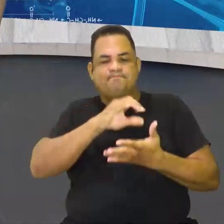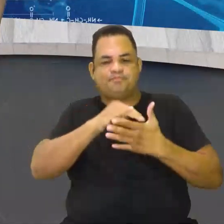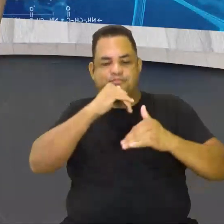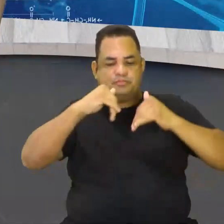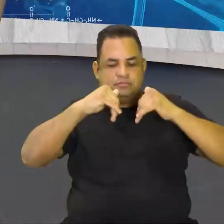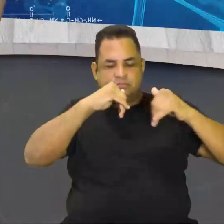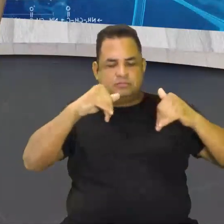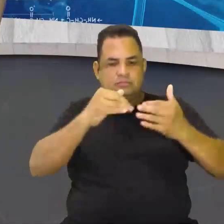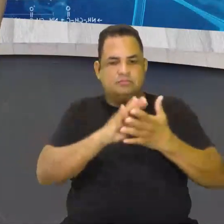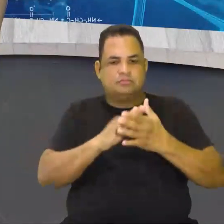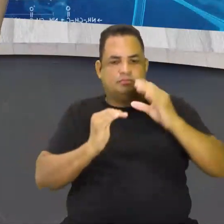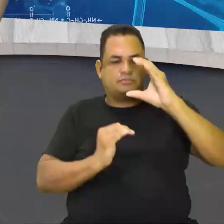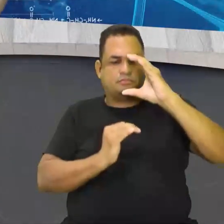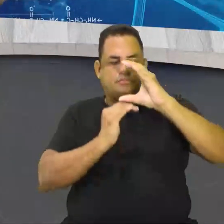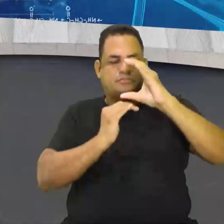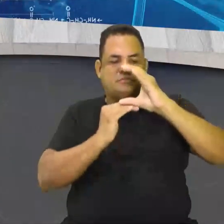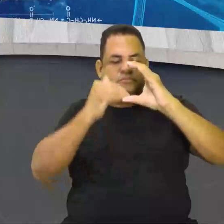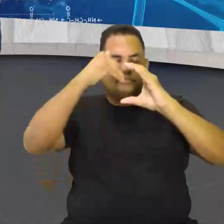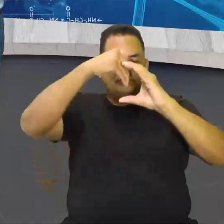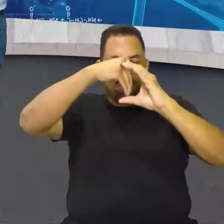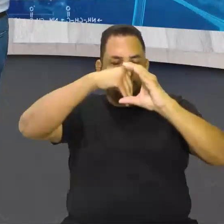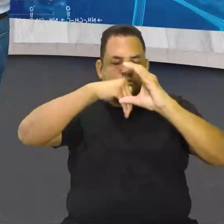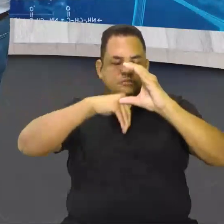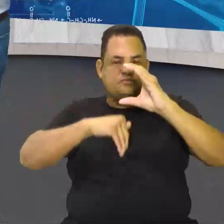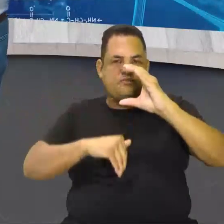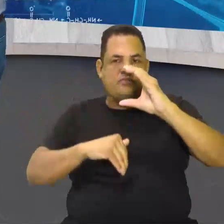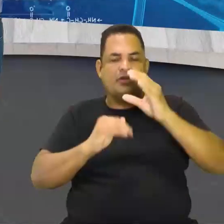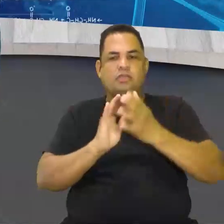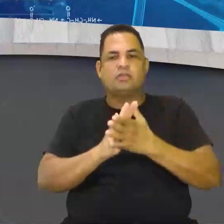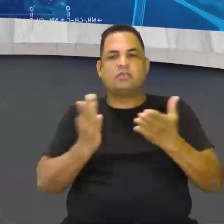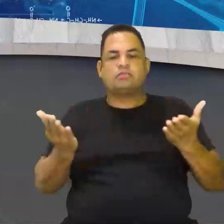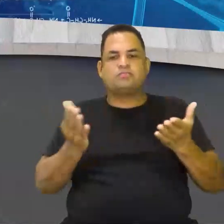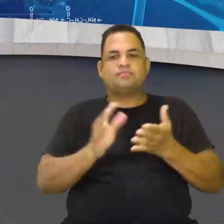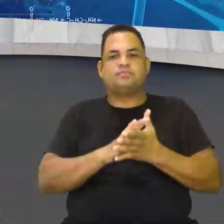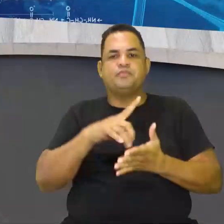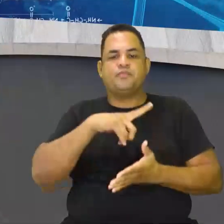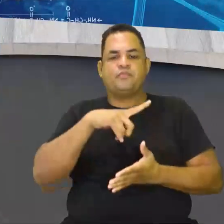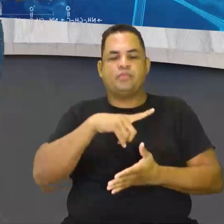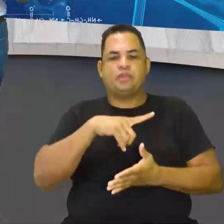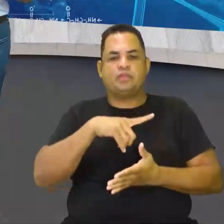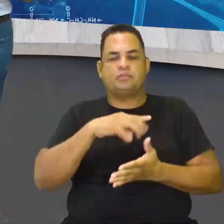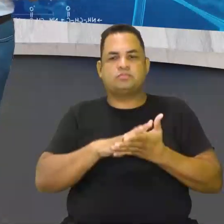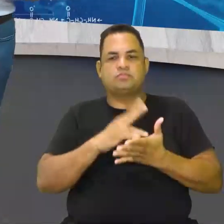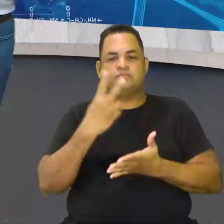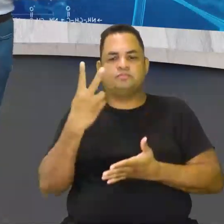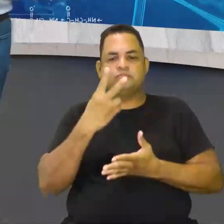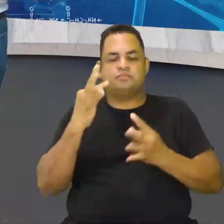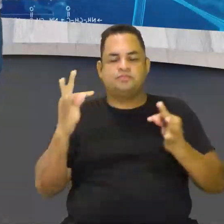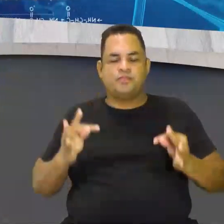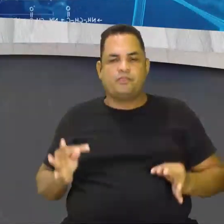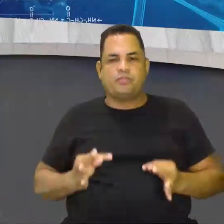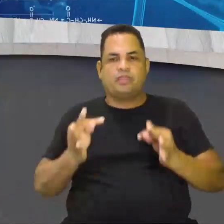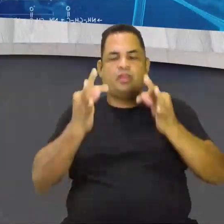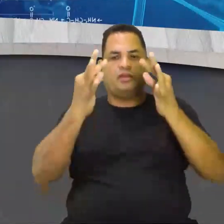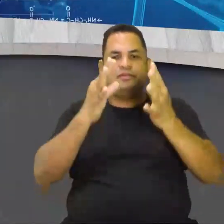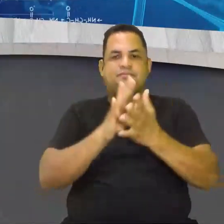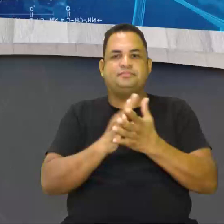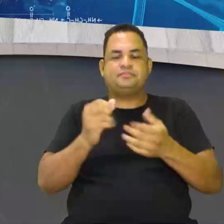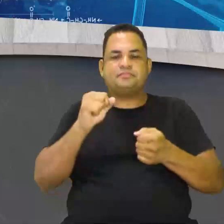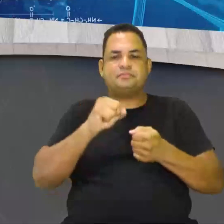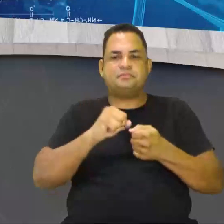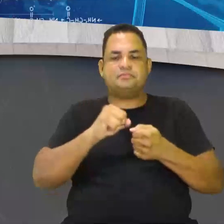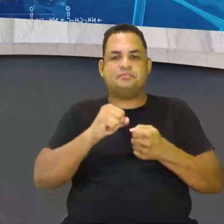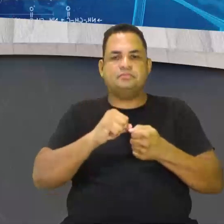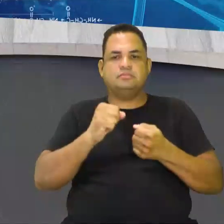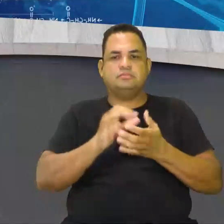separação usando a filtração, né, professor? Exatamente. Aí você entra com duas técnicas de separação, né, prof? Você faz a